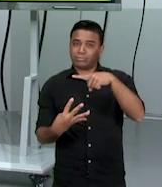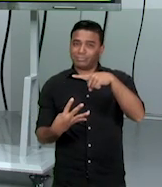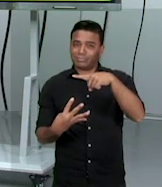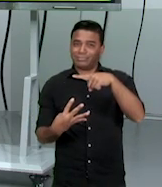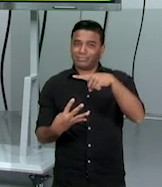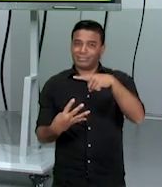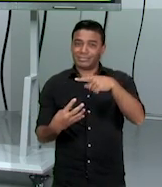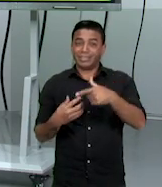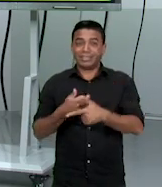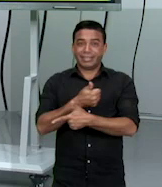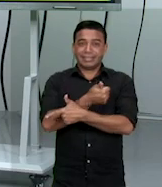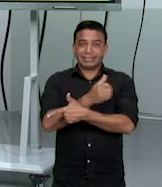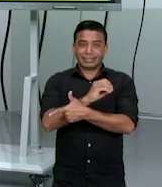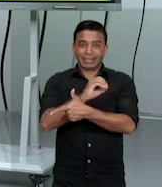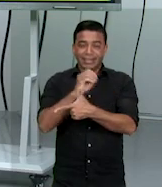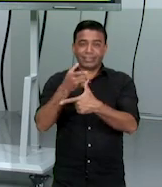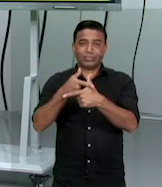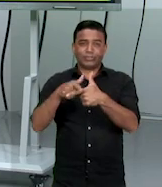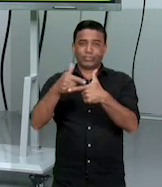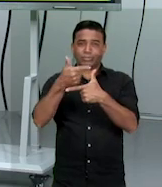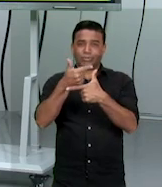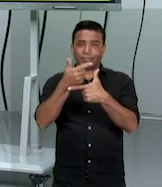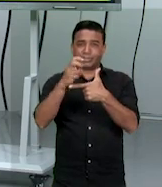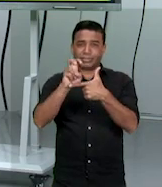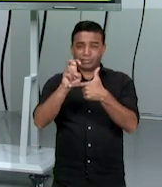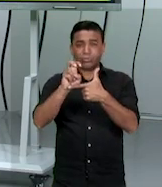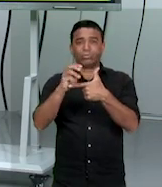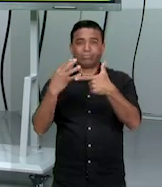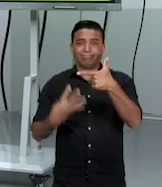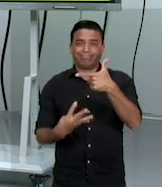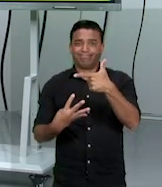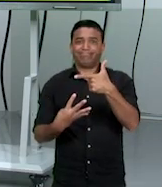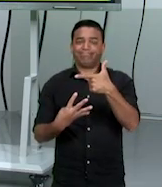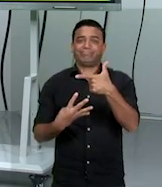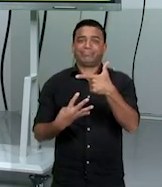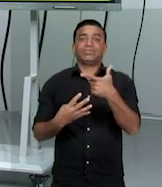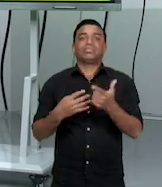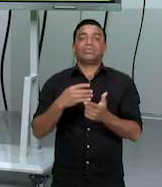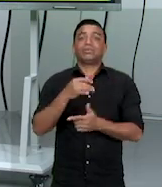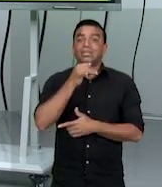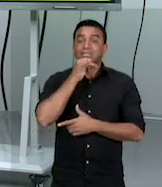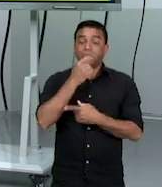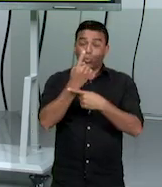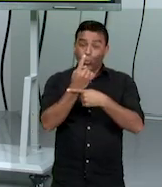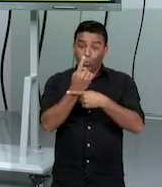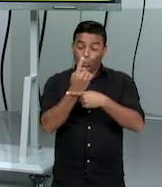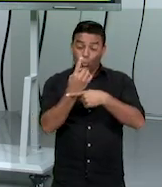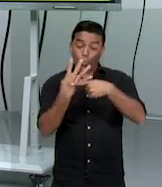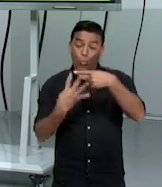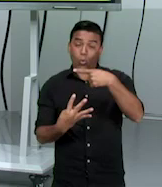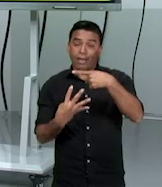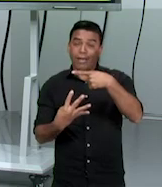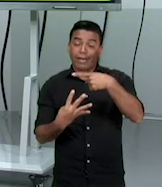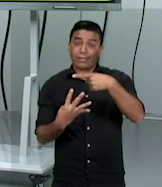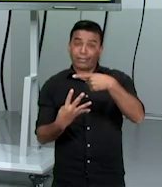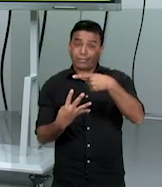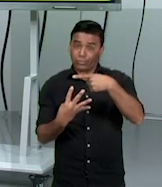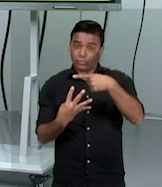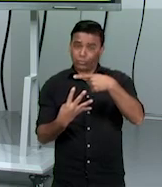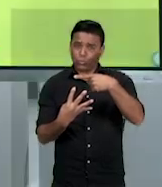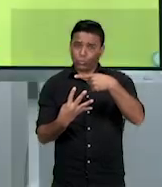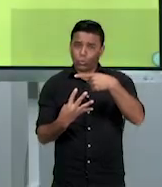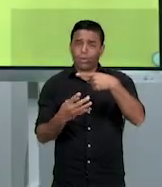Ok? Então, é isso que eu estou mostrando aqui para vocês, ó. 1/4 é a